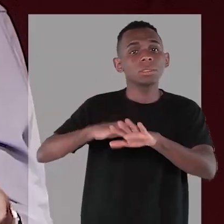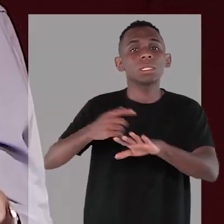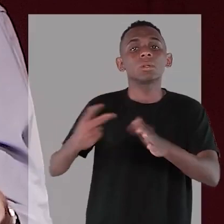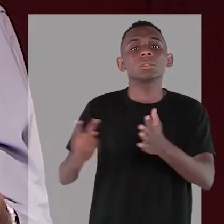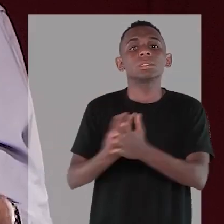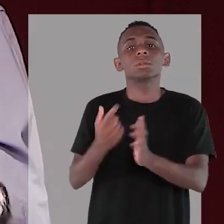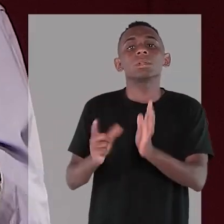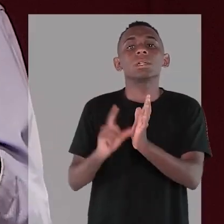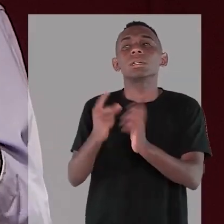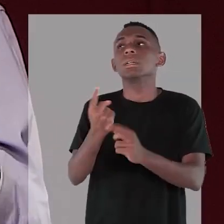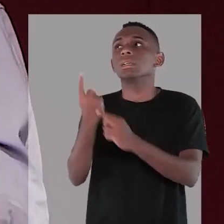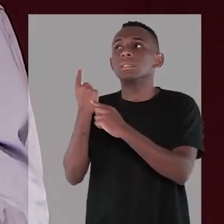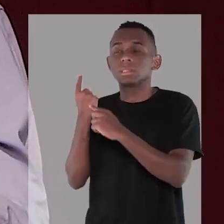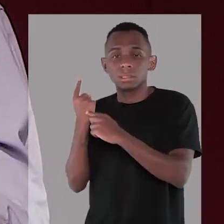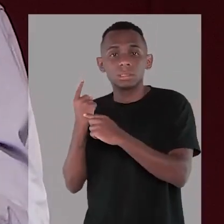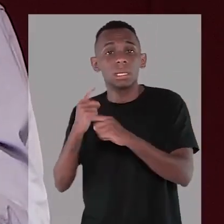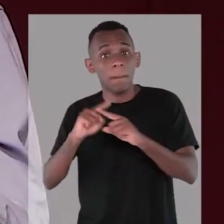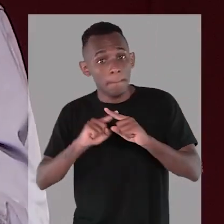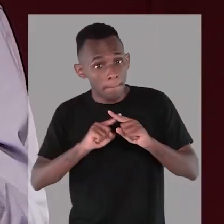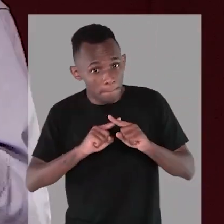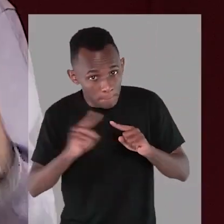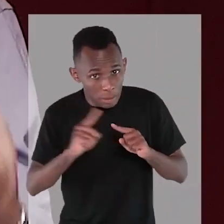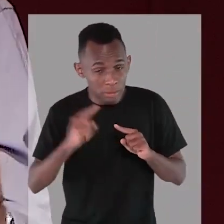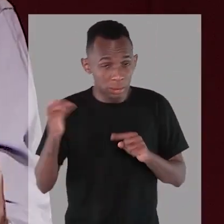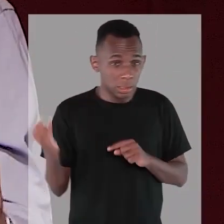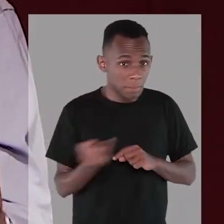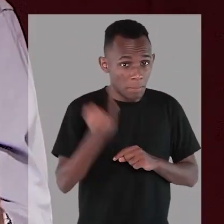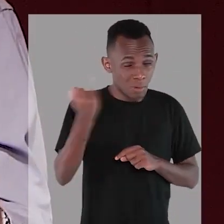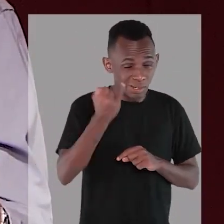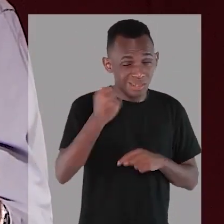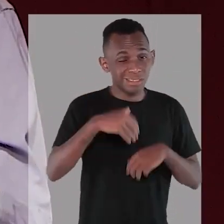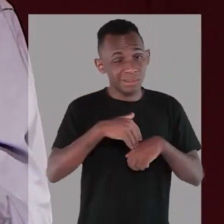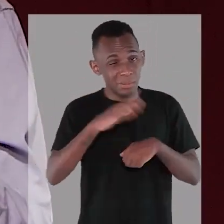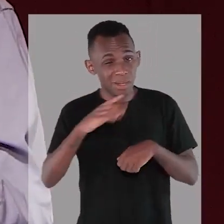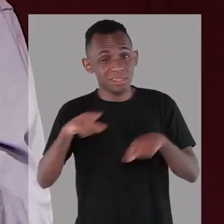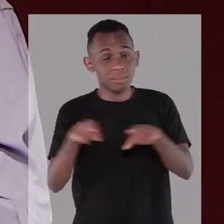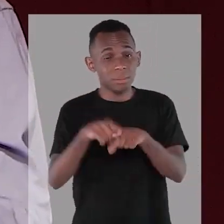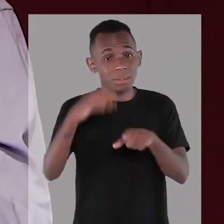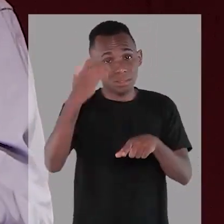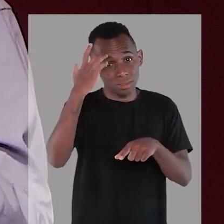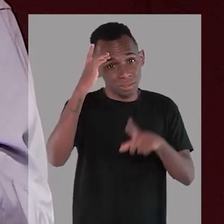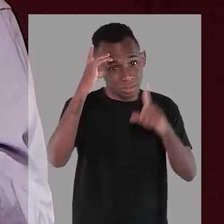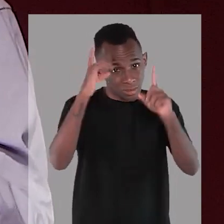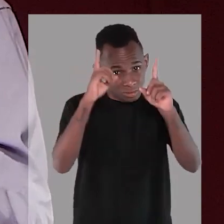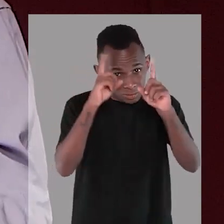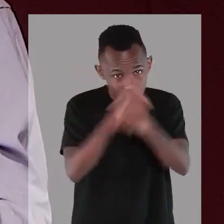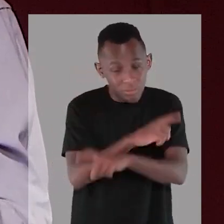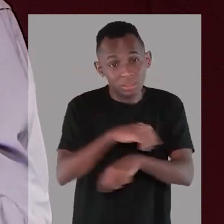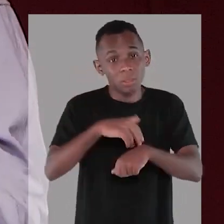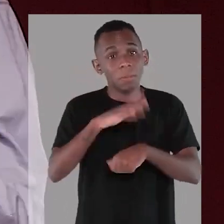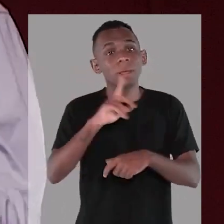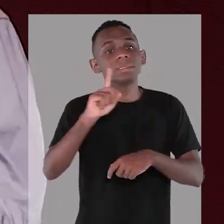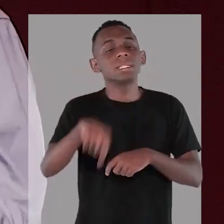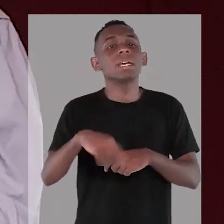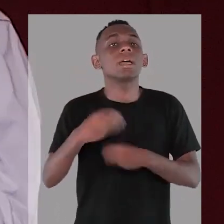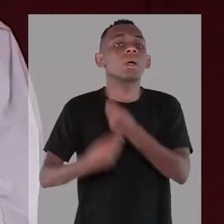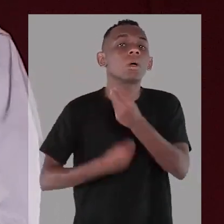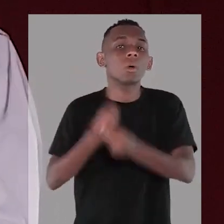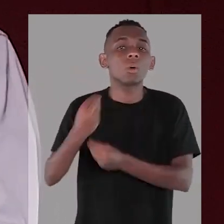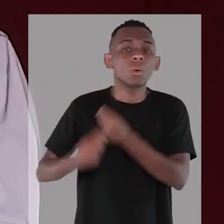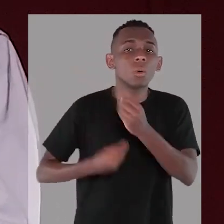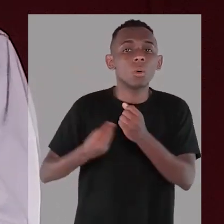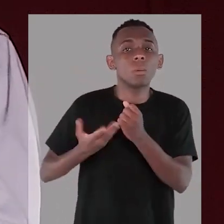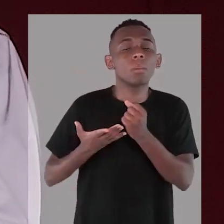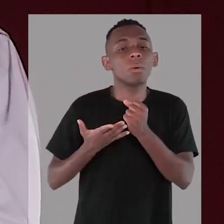tempo, né, o que talvez seja mais importante, às vezes mais difícil, é reconhecer a originalidade quando ela se apresenta